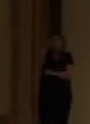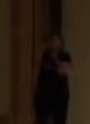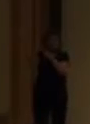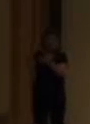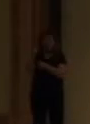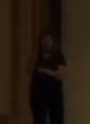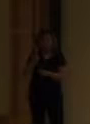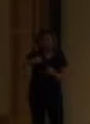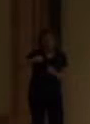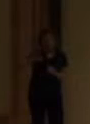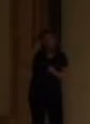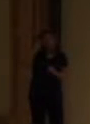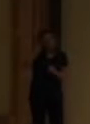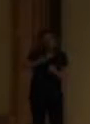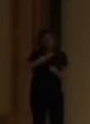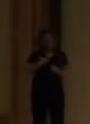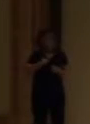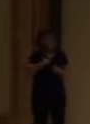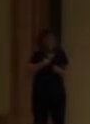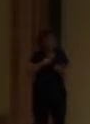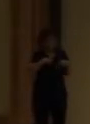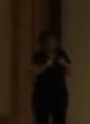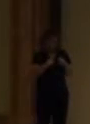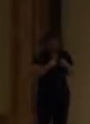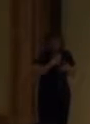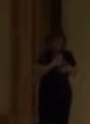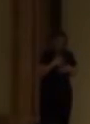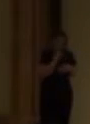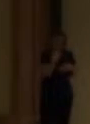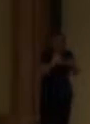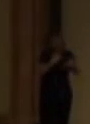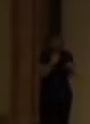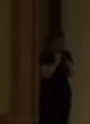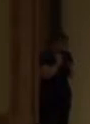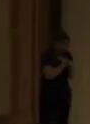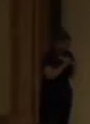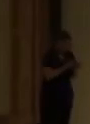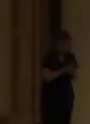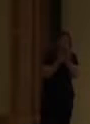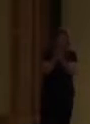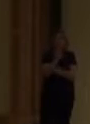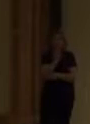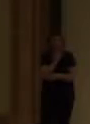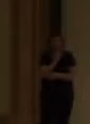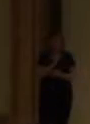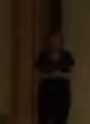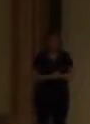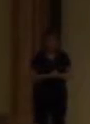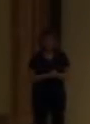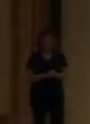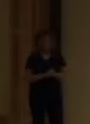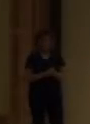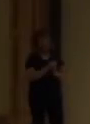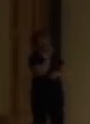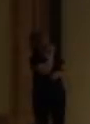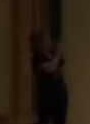de sobrevivência. E muitas vezes as imagens são assim, como paredes. Quer dizer,